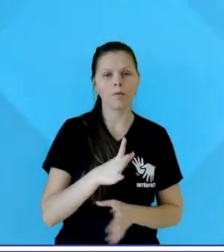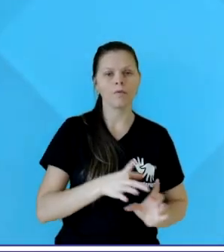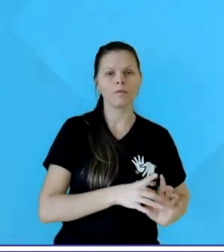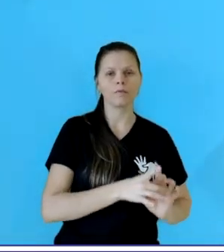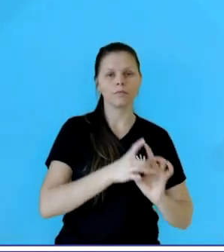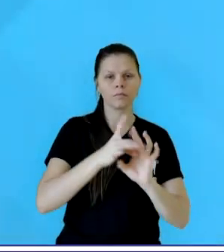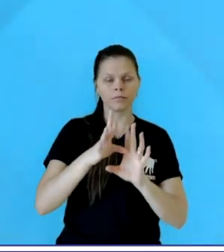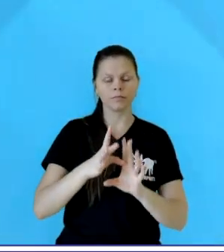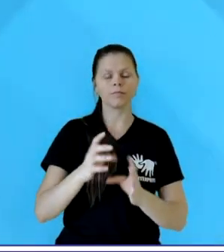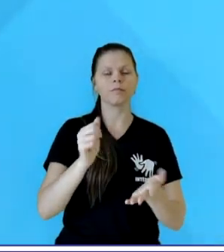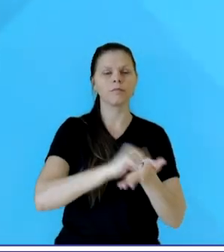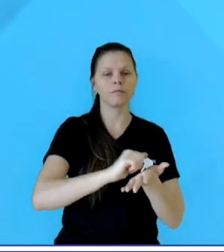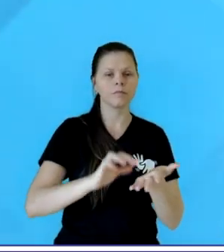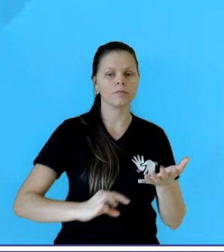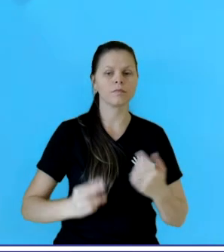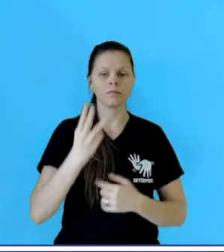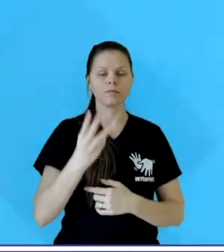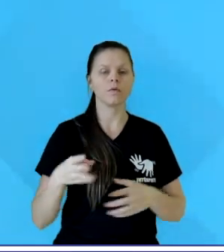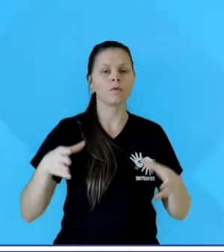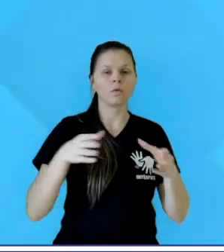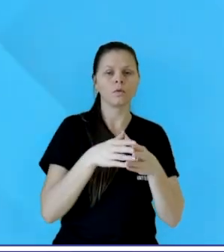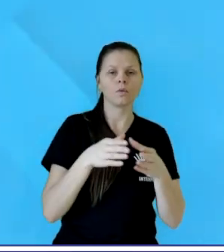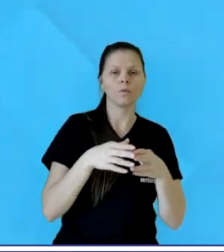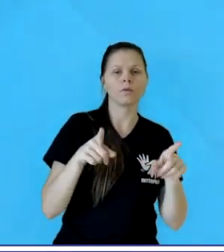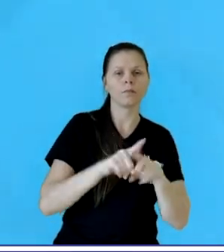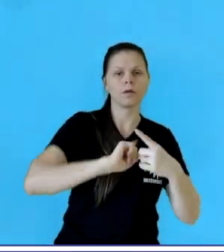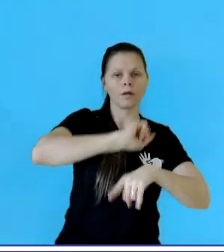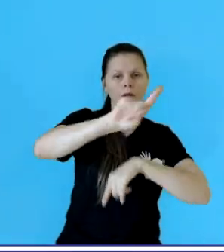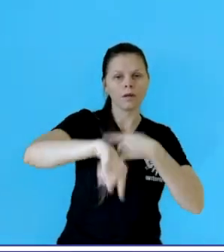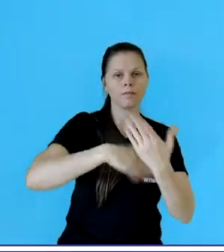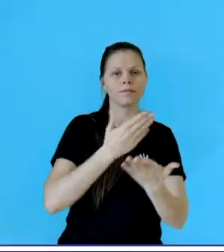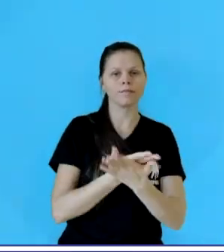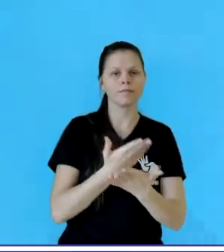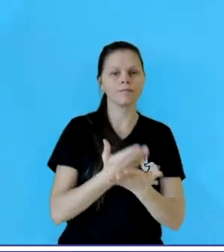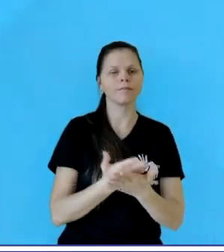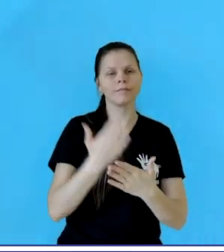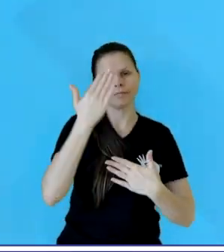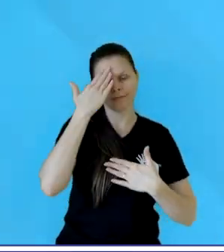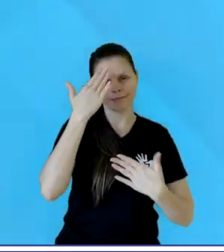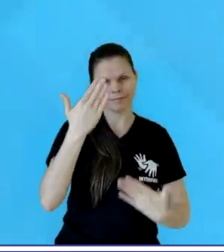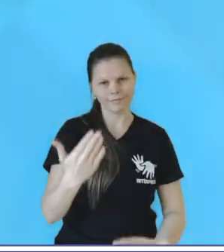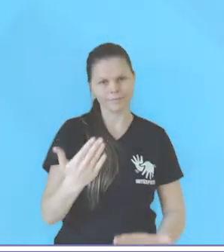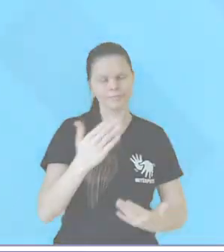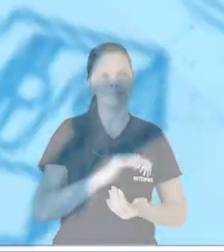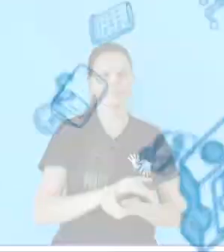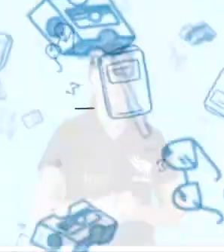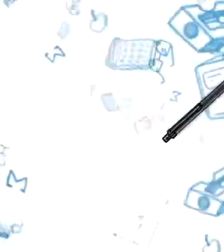link do grupo e mãos à obra. Até a próxima aula. Obrigada pela atenção, pessoal.